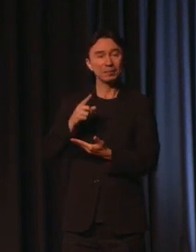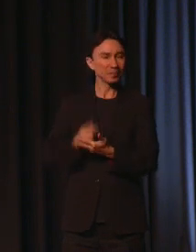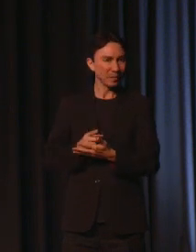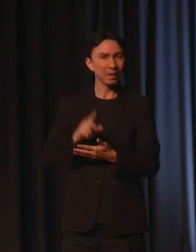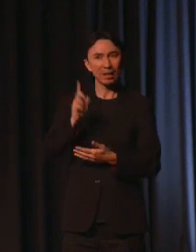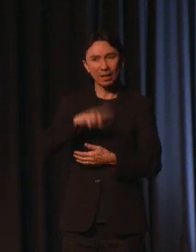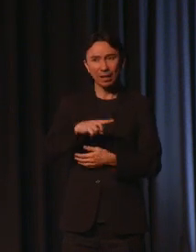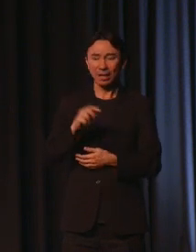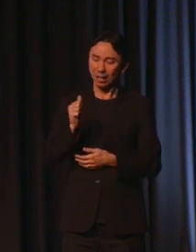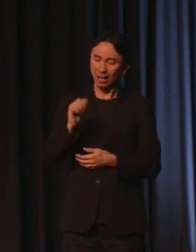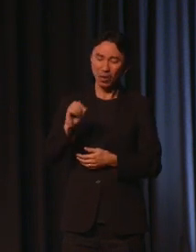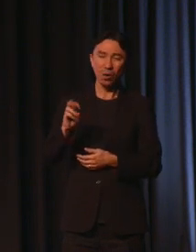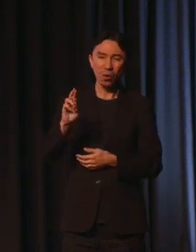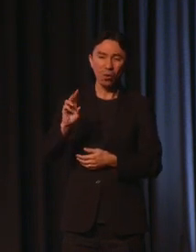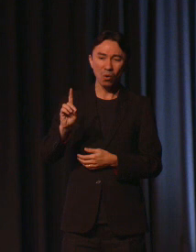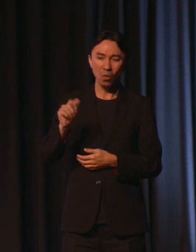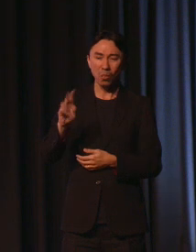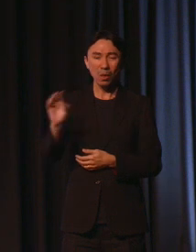eles,